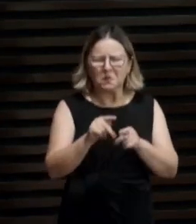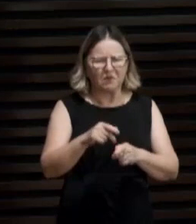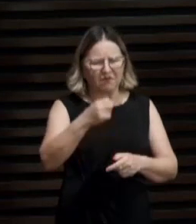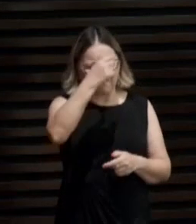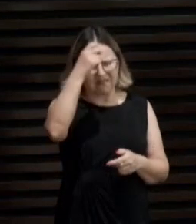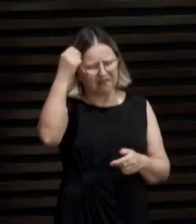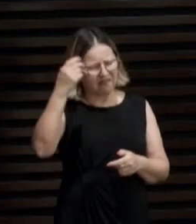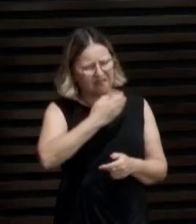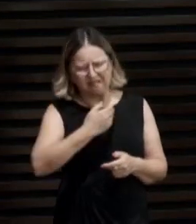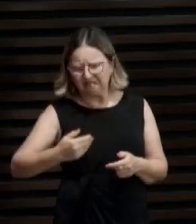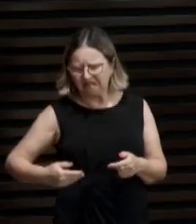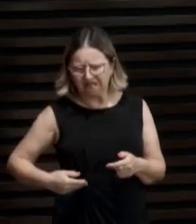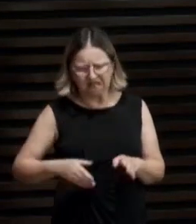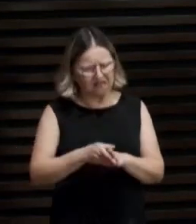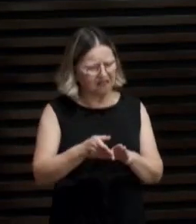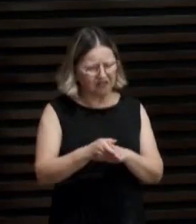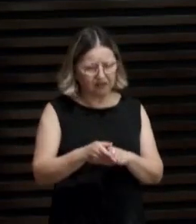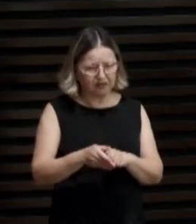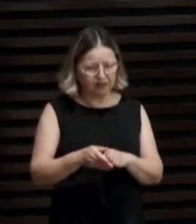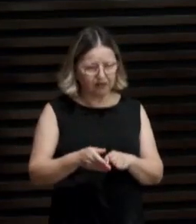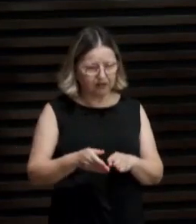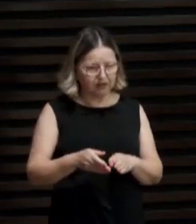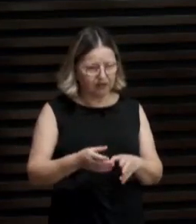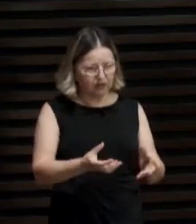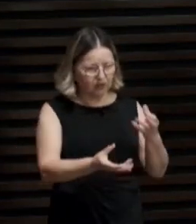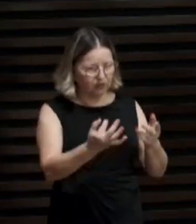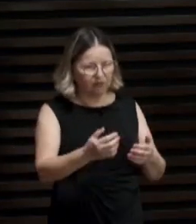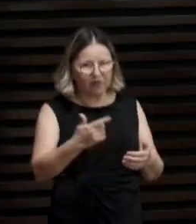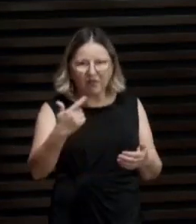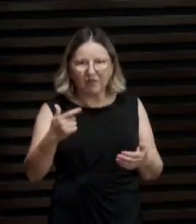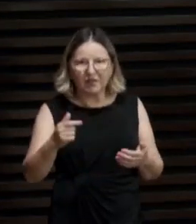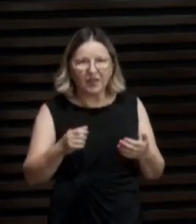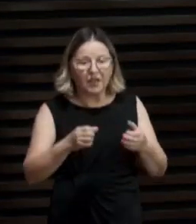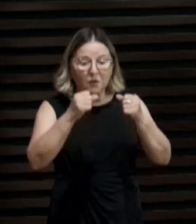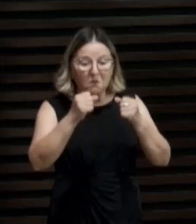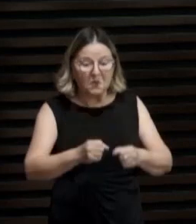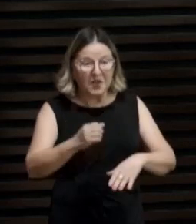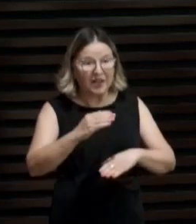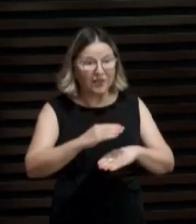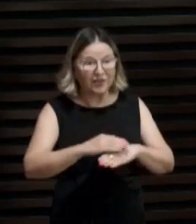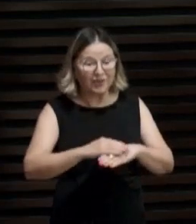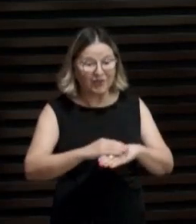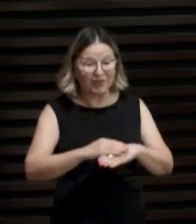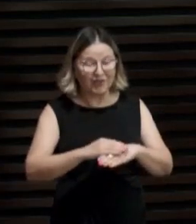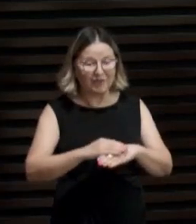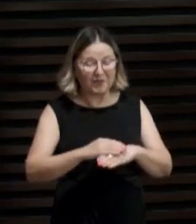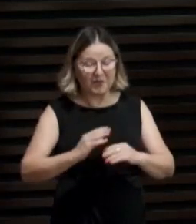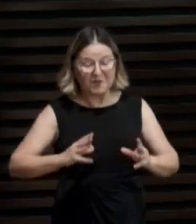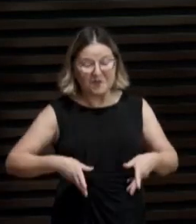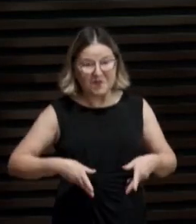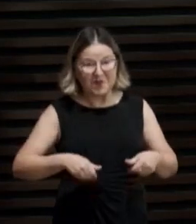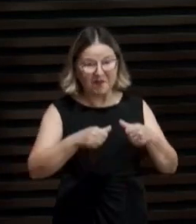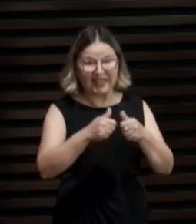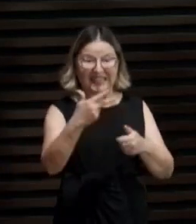rei, eles veem que o fogo não teve poder algum sobre o corpo destes homens, nem foram chamuscados